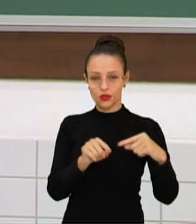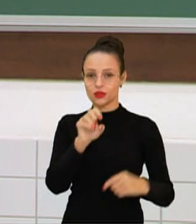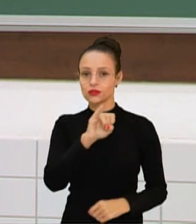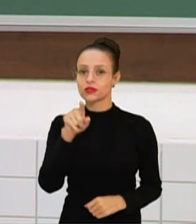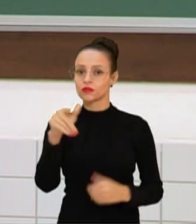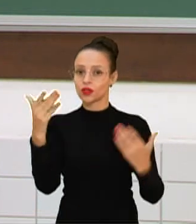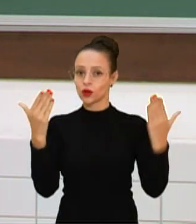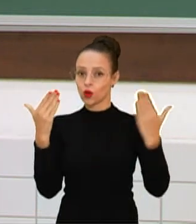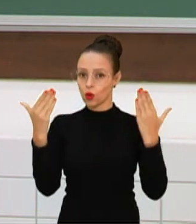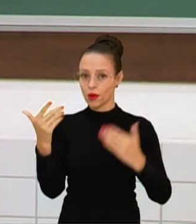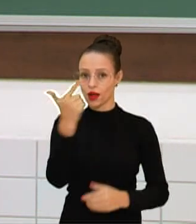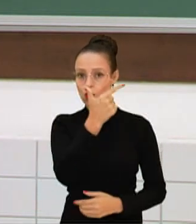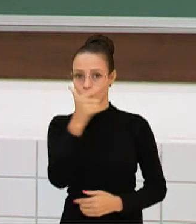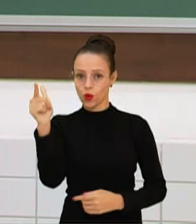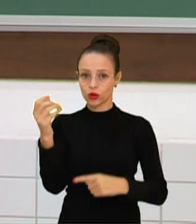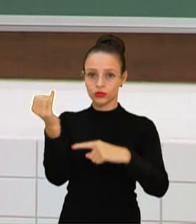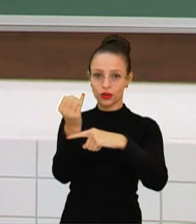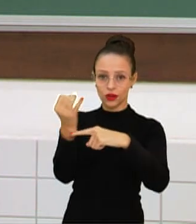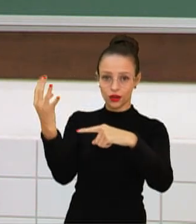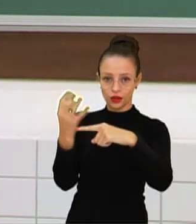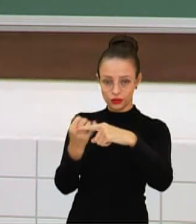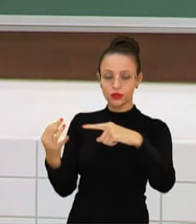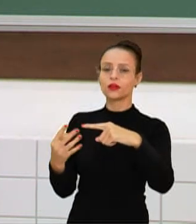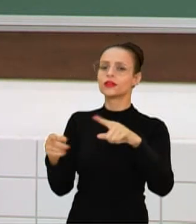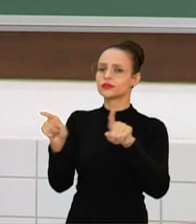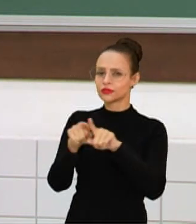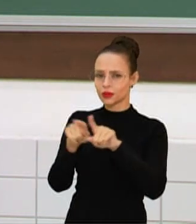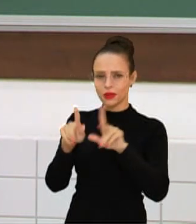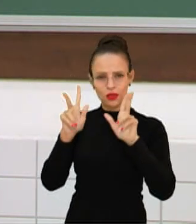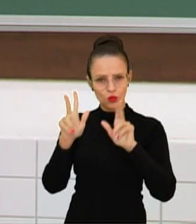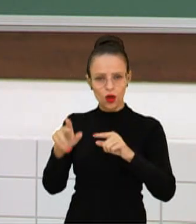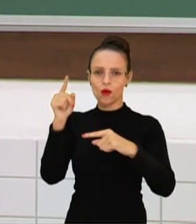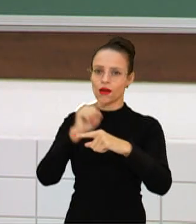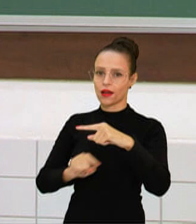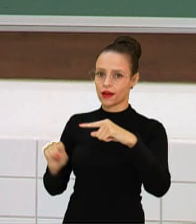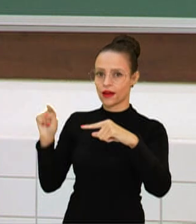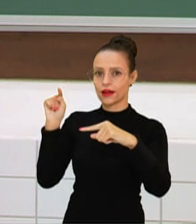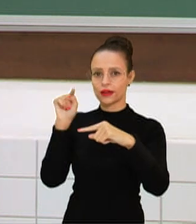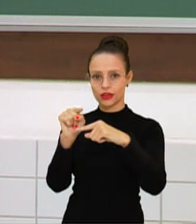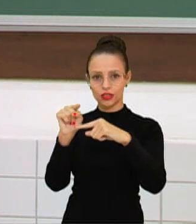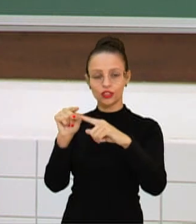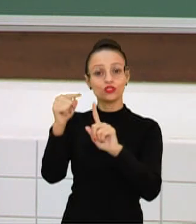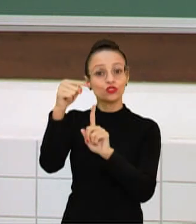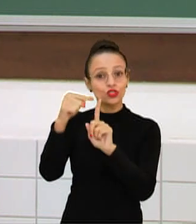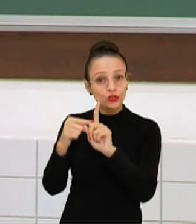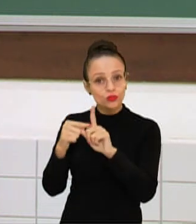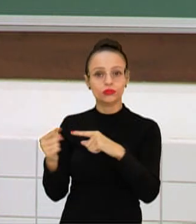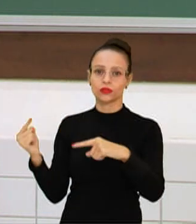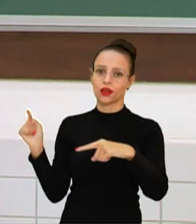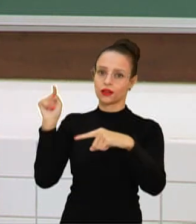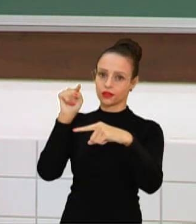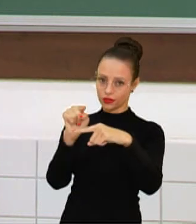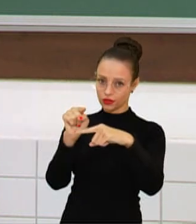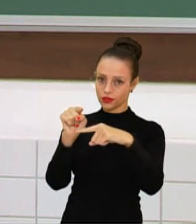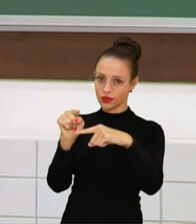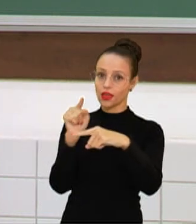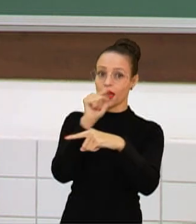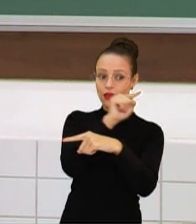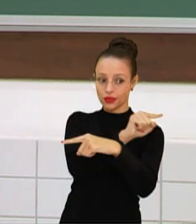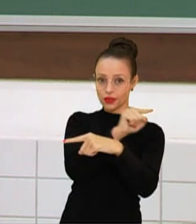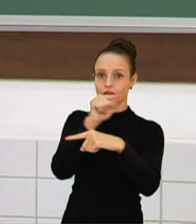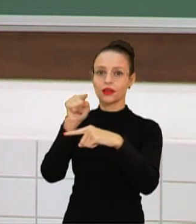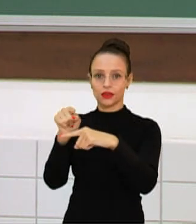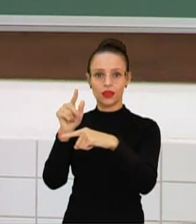for comparar com outra razão, a mesma informação que tem em cima, o tipo de informação, tem que ter aqui em cima também,